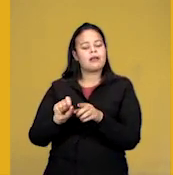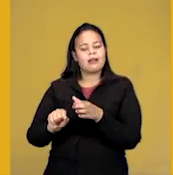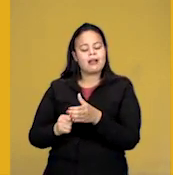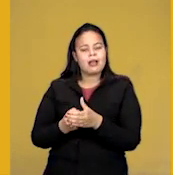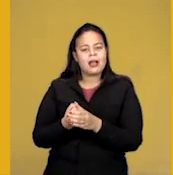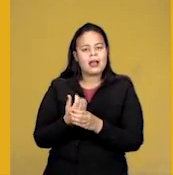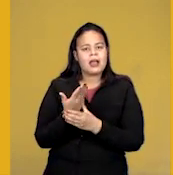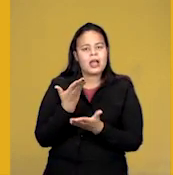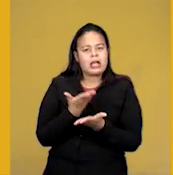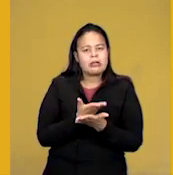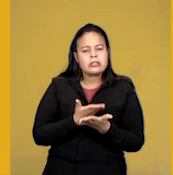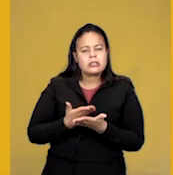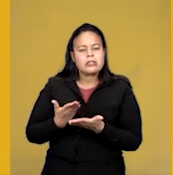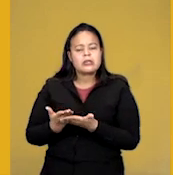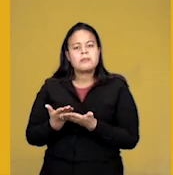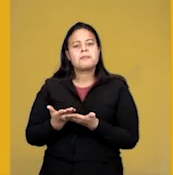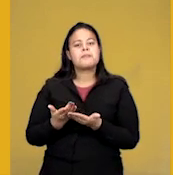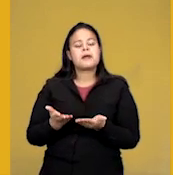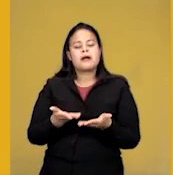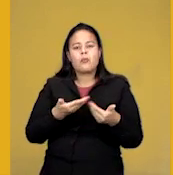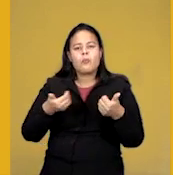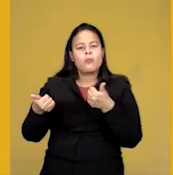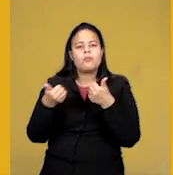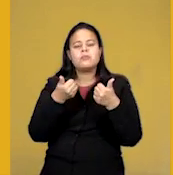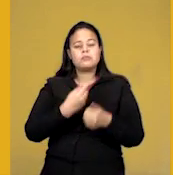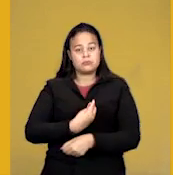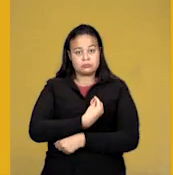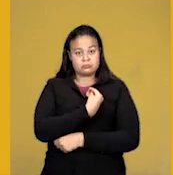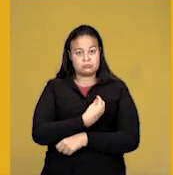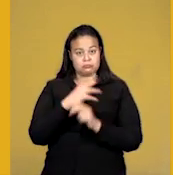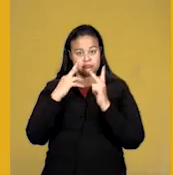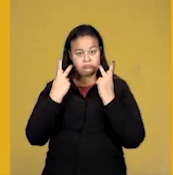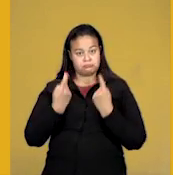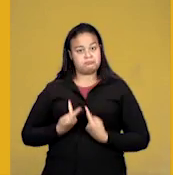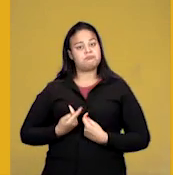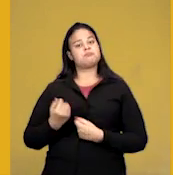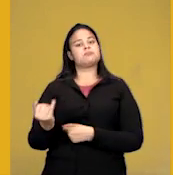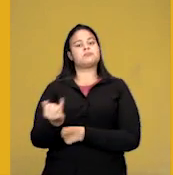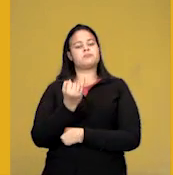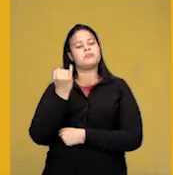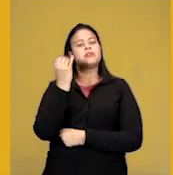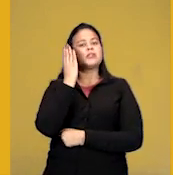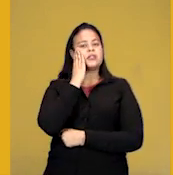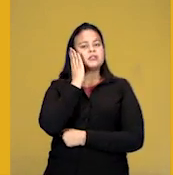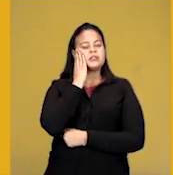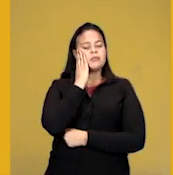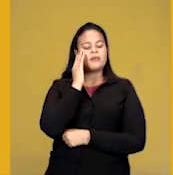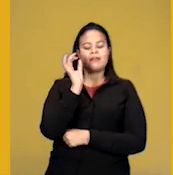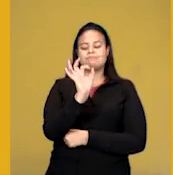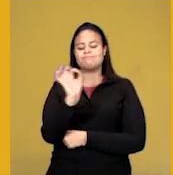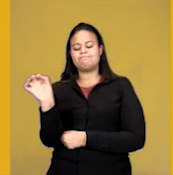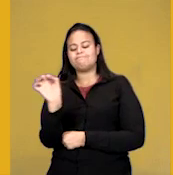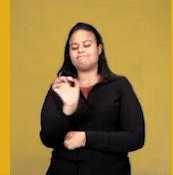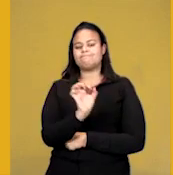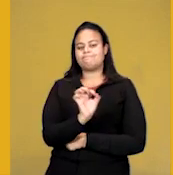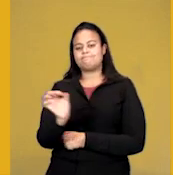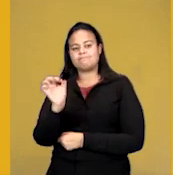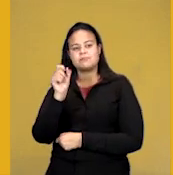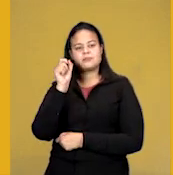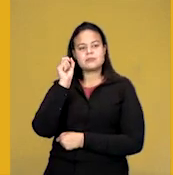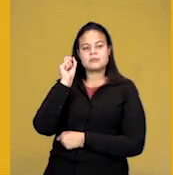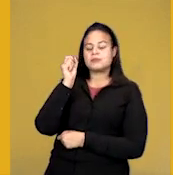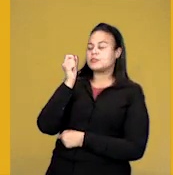vida da sociedade humana. É importante, eu vou até grifar essa